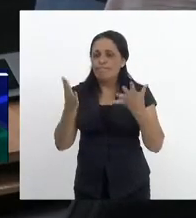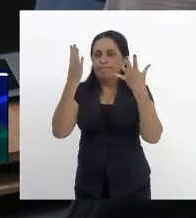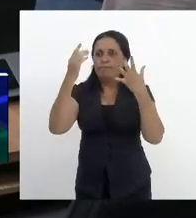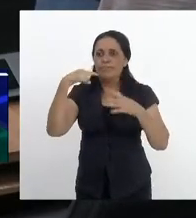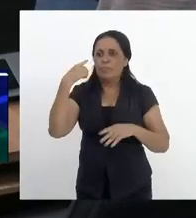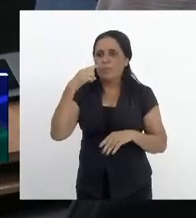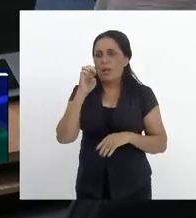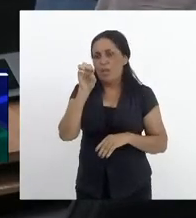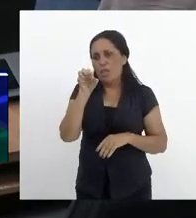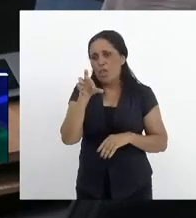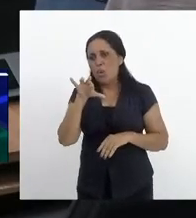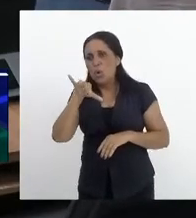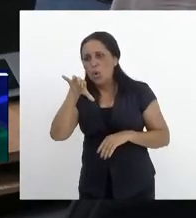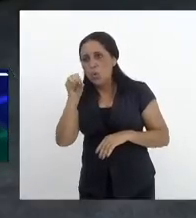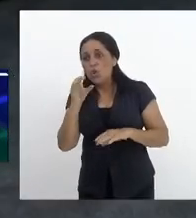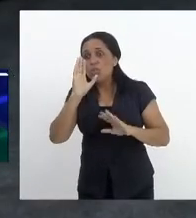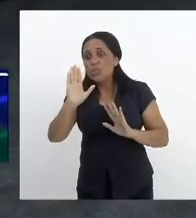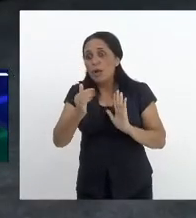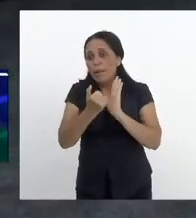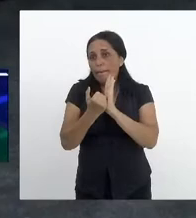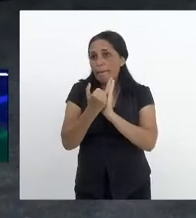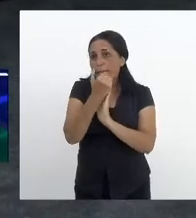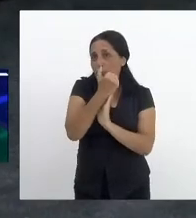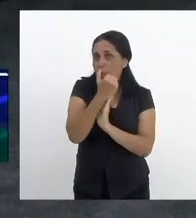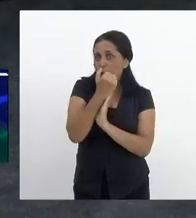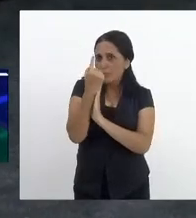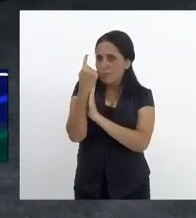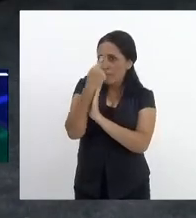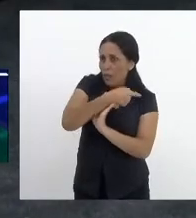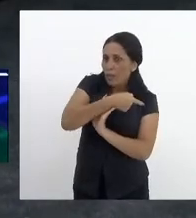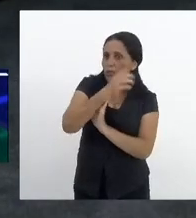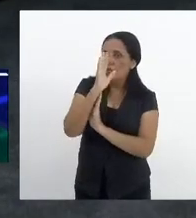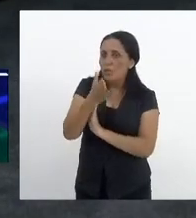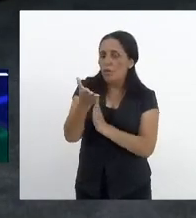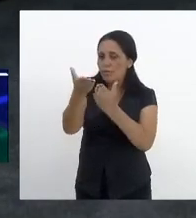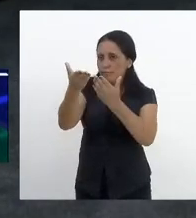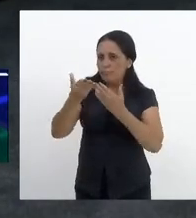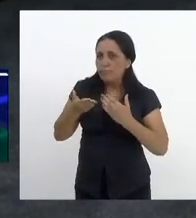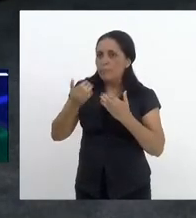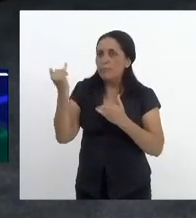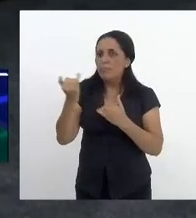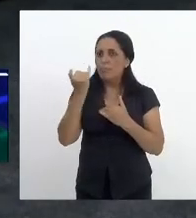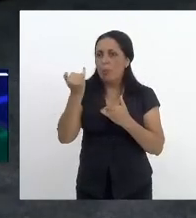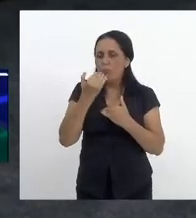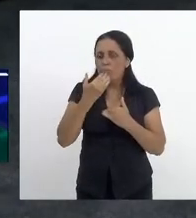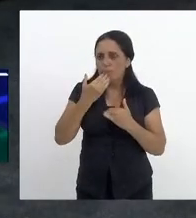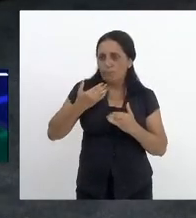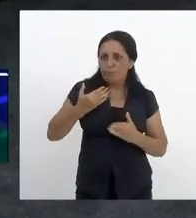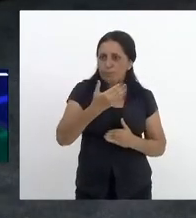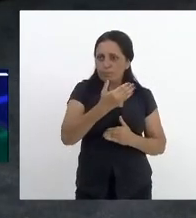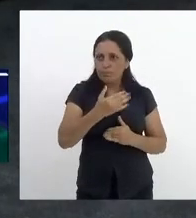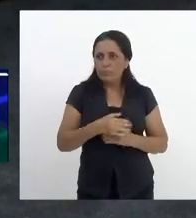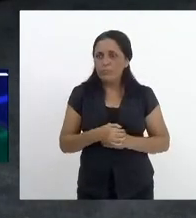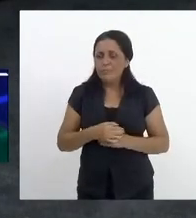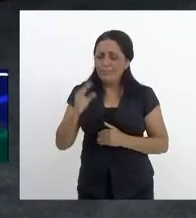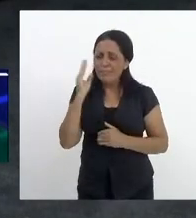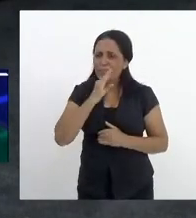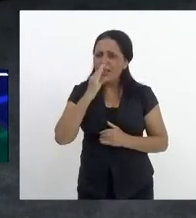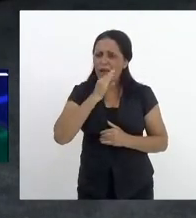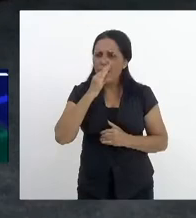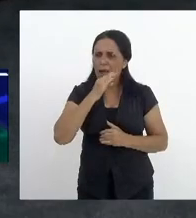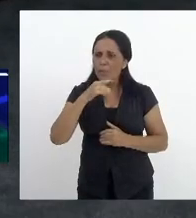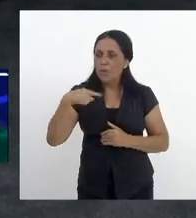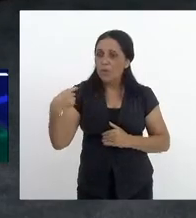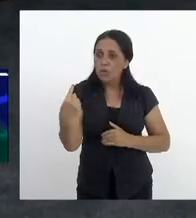que já de início do seu mandato já trouxe uma importante reivindicação. E muito em breve,